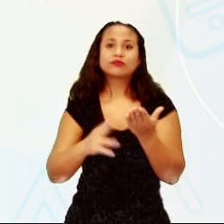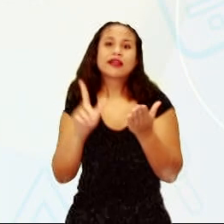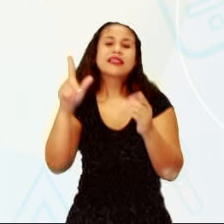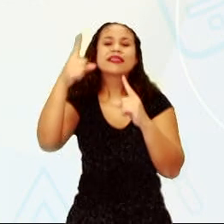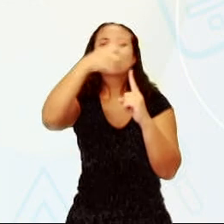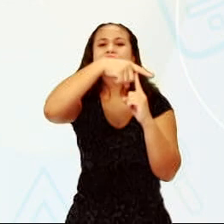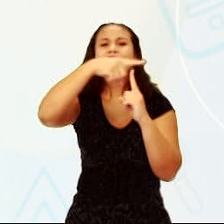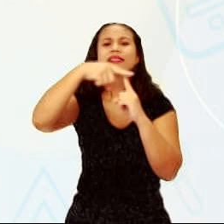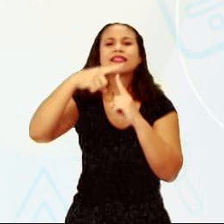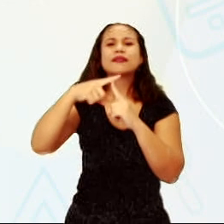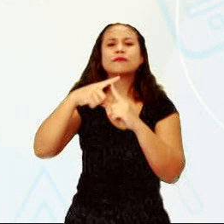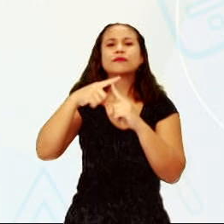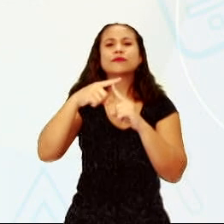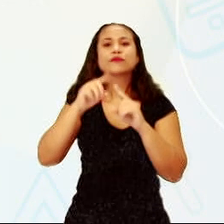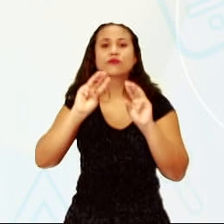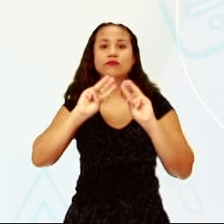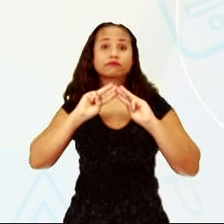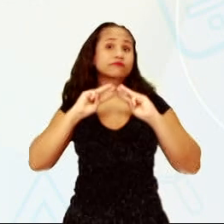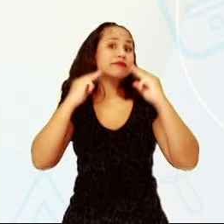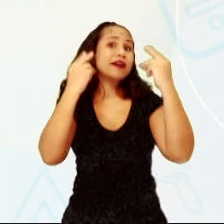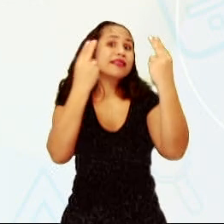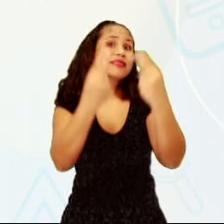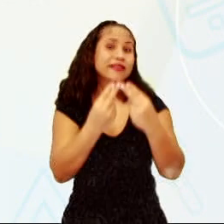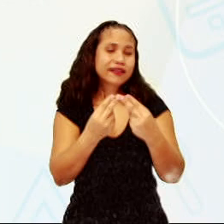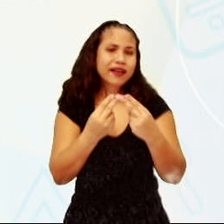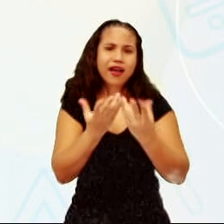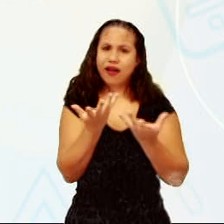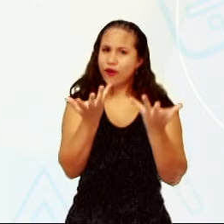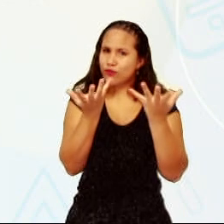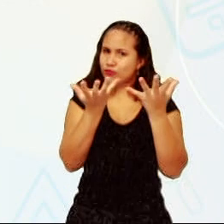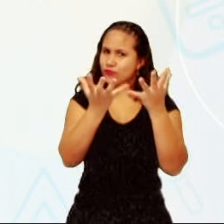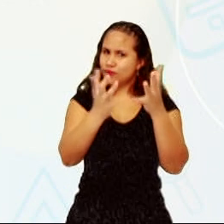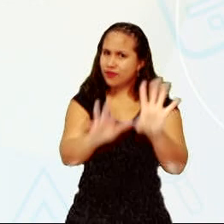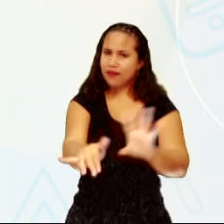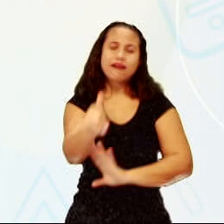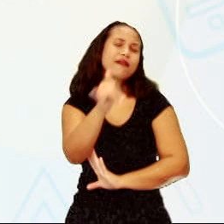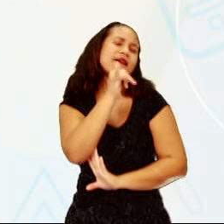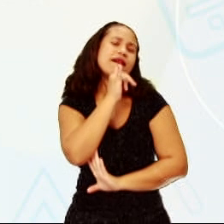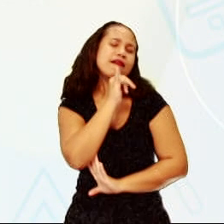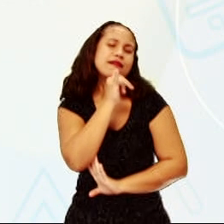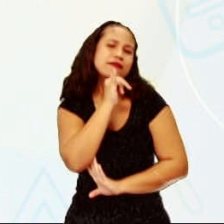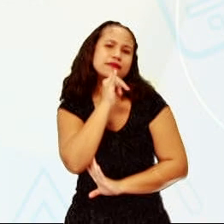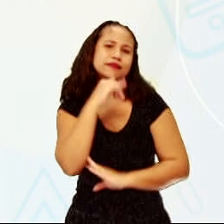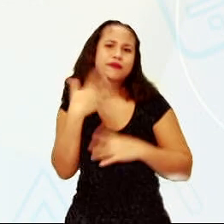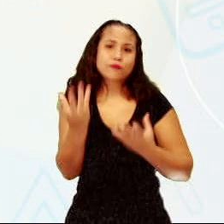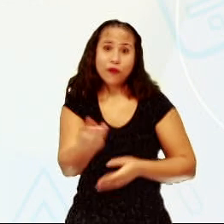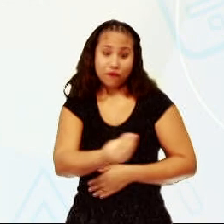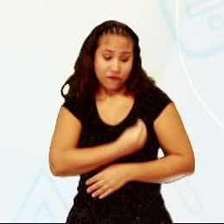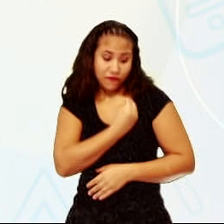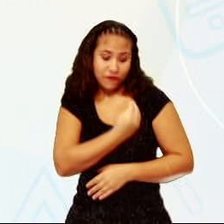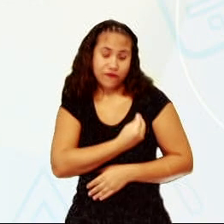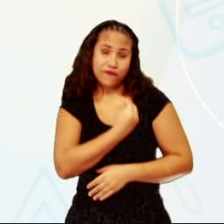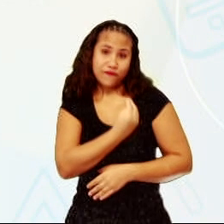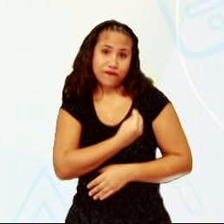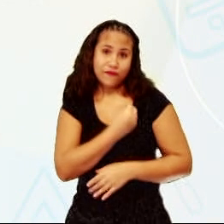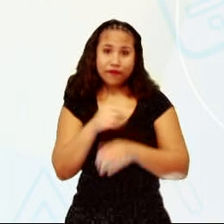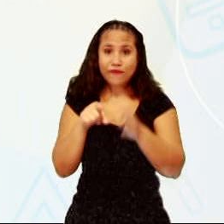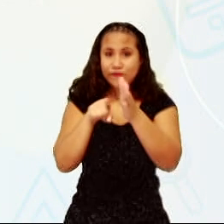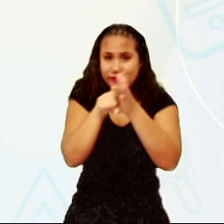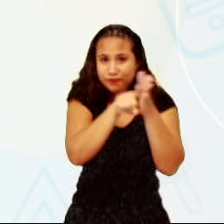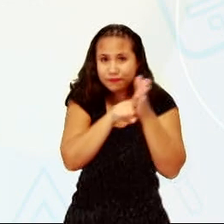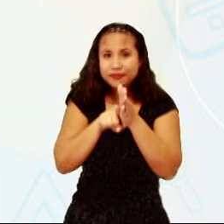tipos de matéria. Só que eu não quero a matéria tipo viva, não. Eu quero que vocês